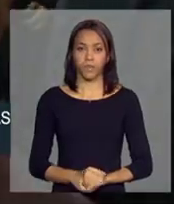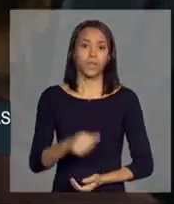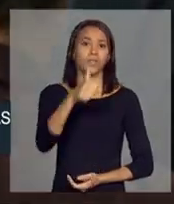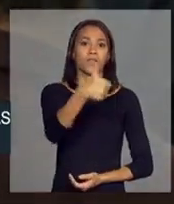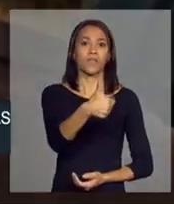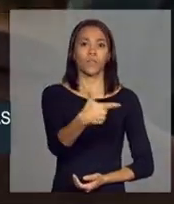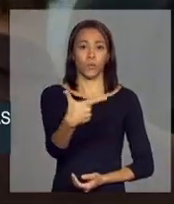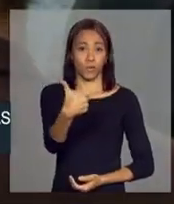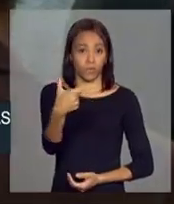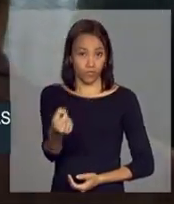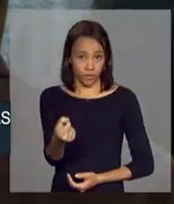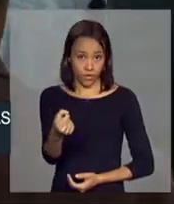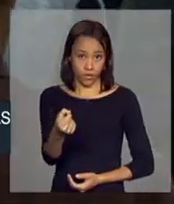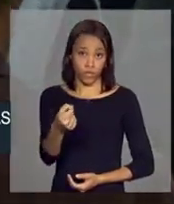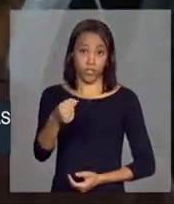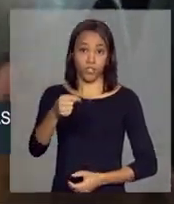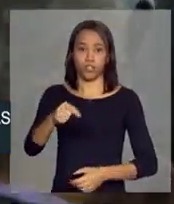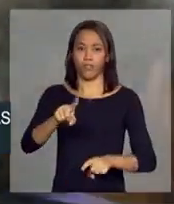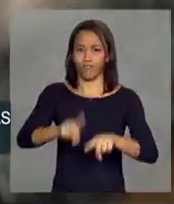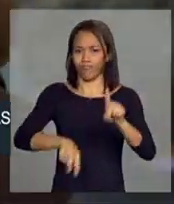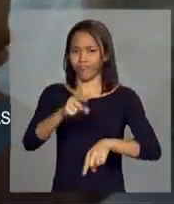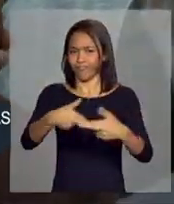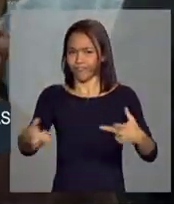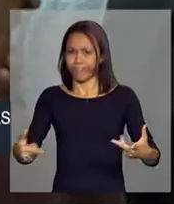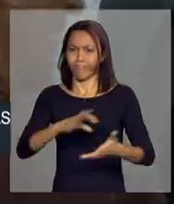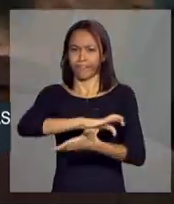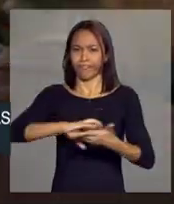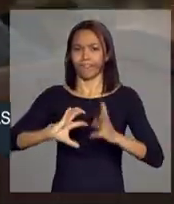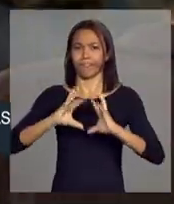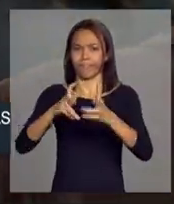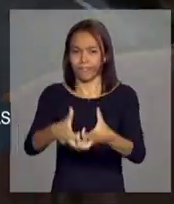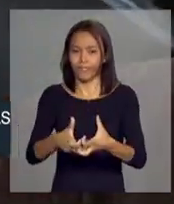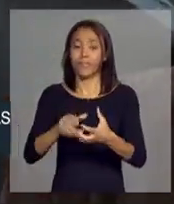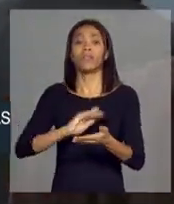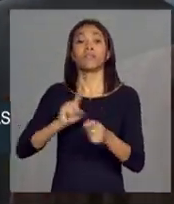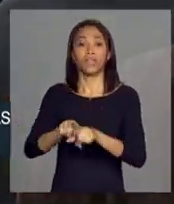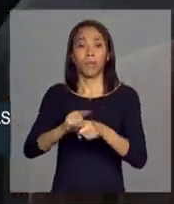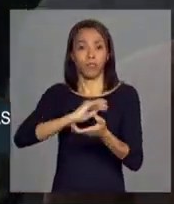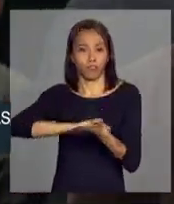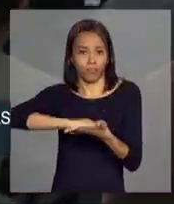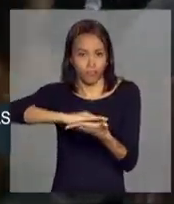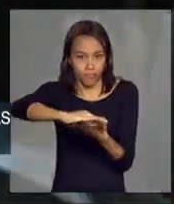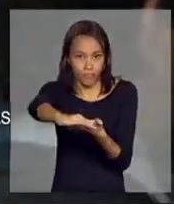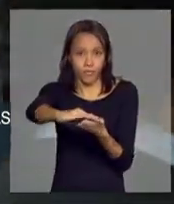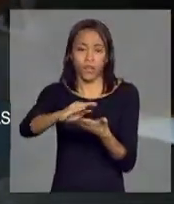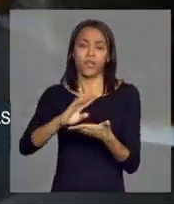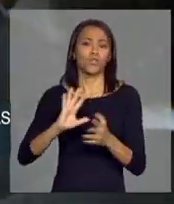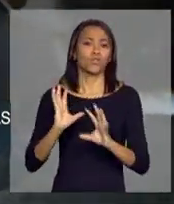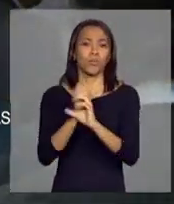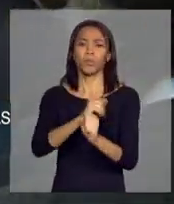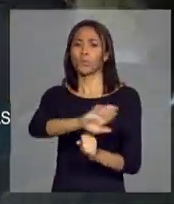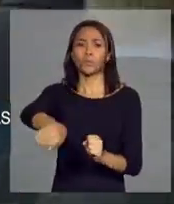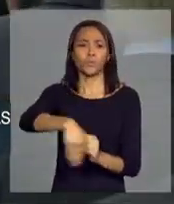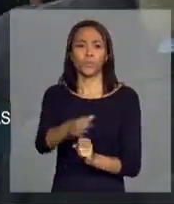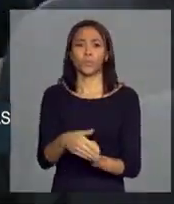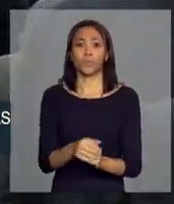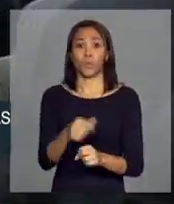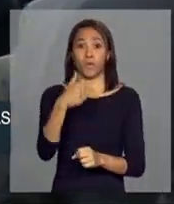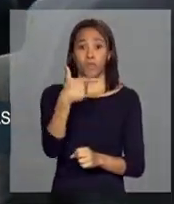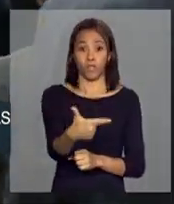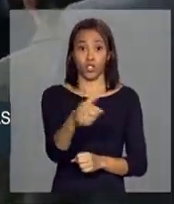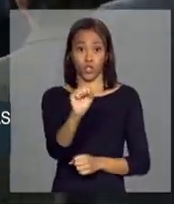120 e equipamentos as retroescavadeiras e motoniveladoras totalizam um investimento de